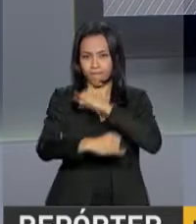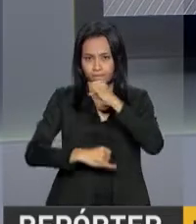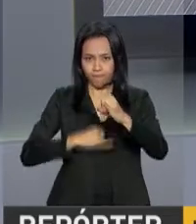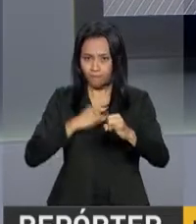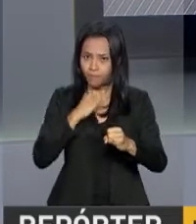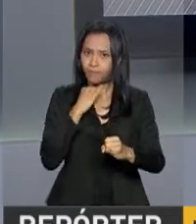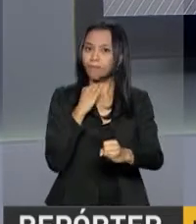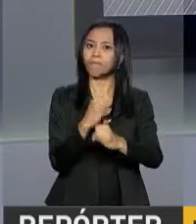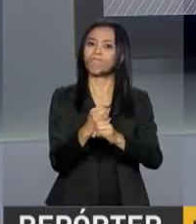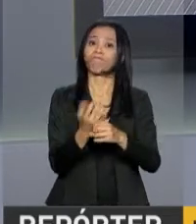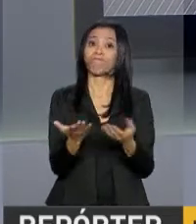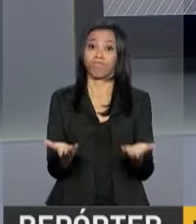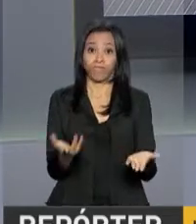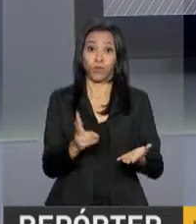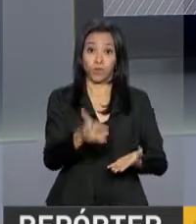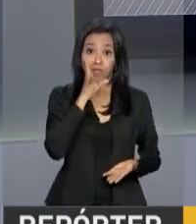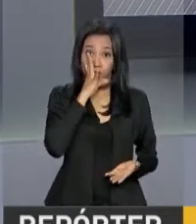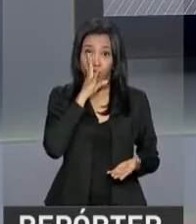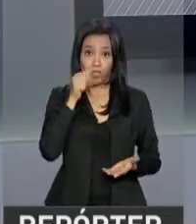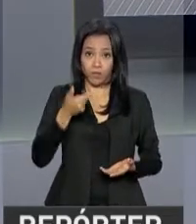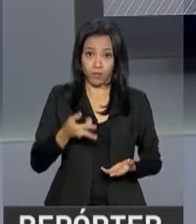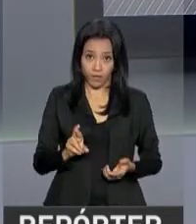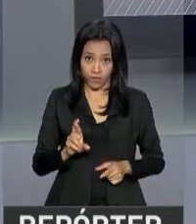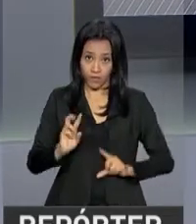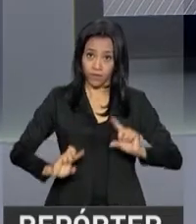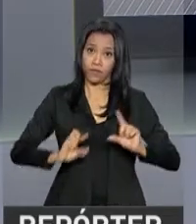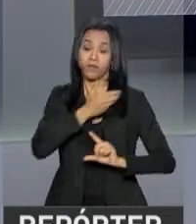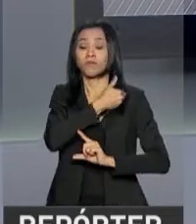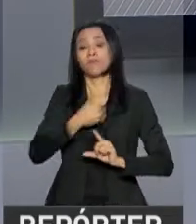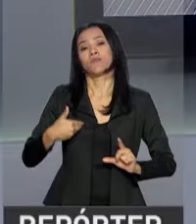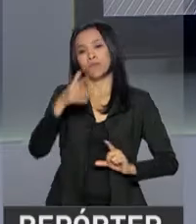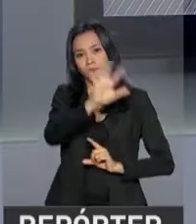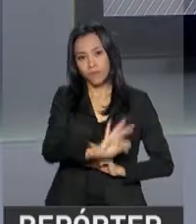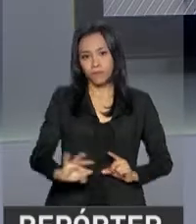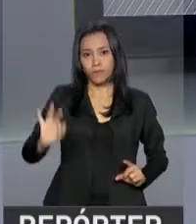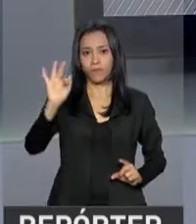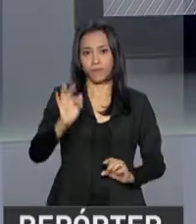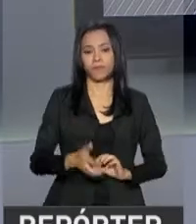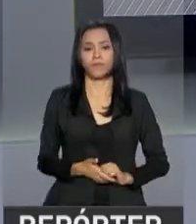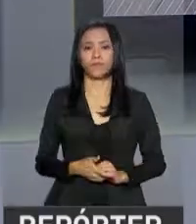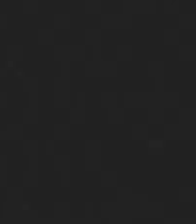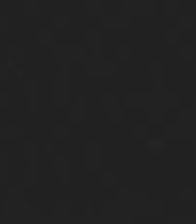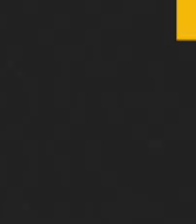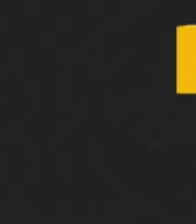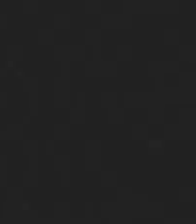da nbr na internet continue com a gente na nbr a tv do governo federal